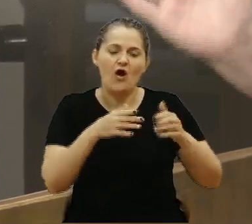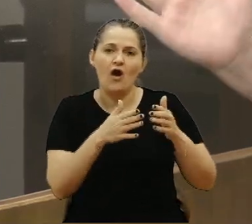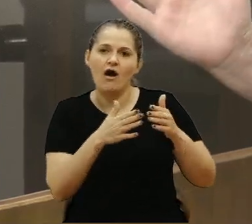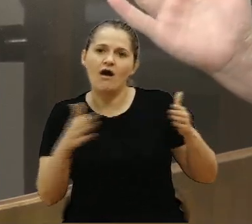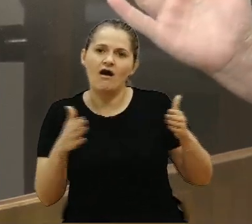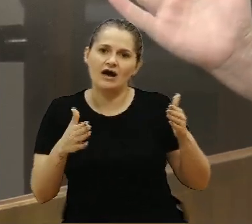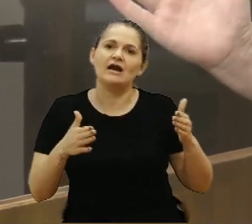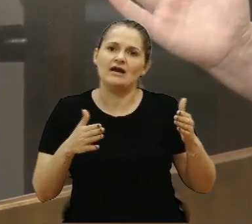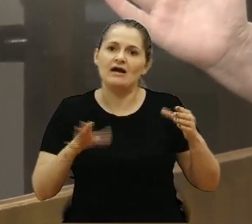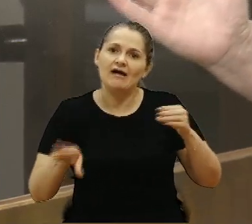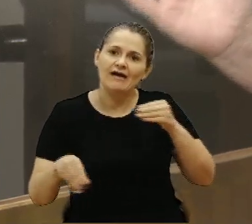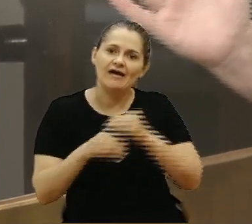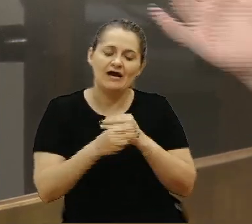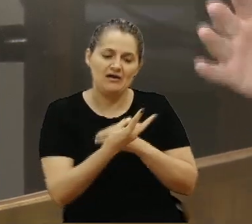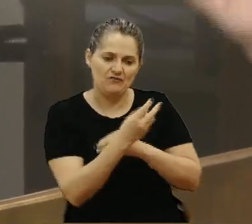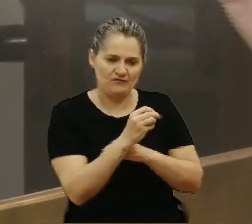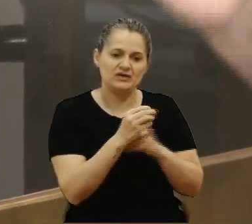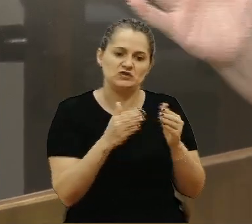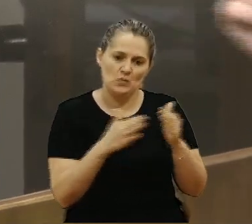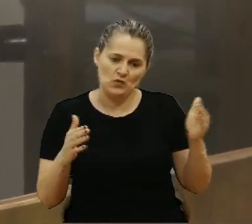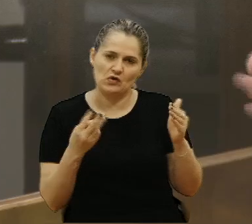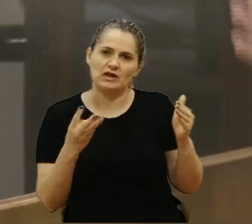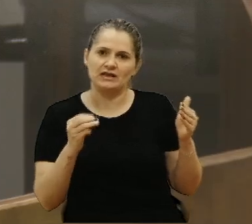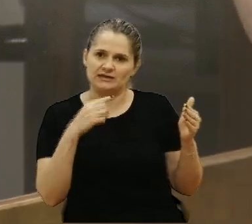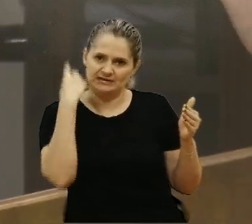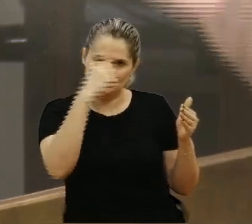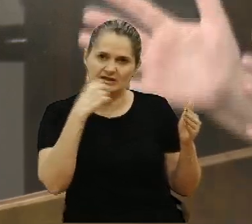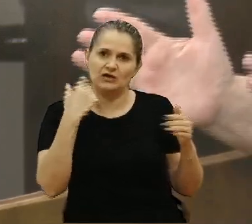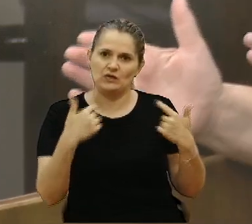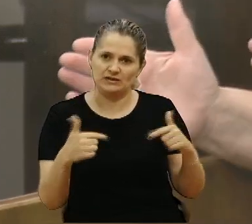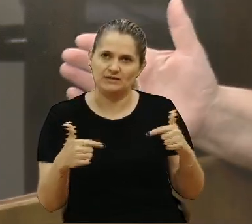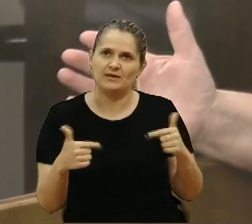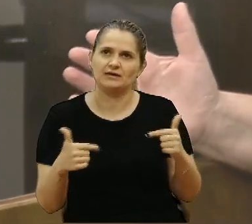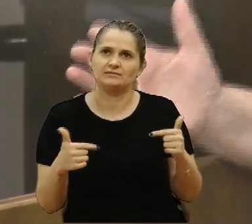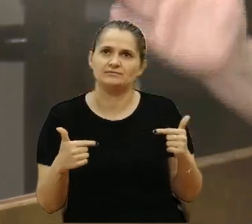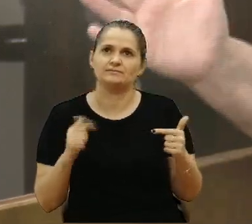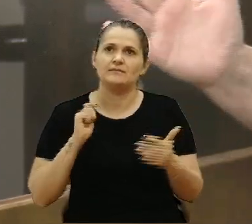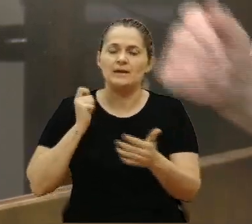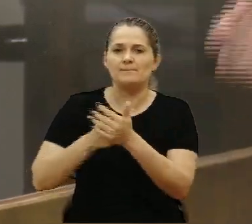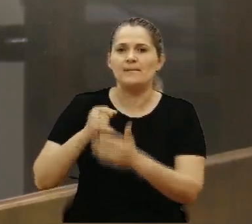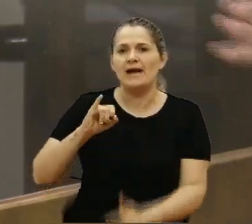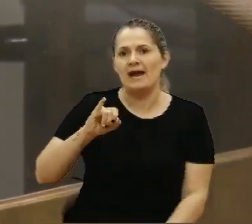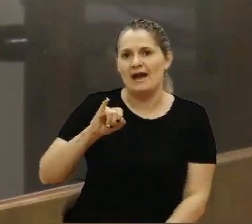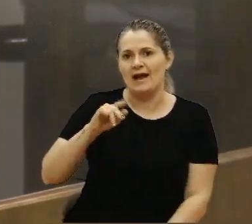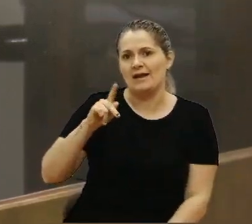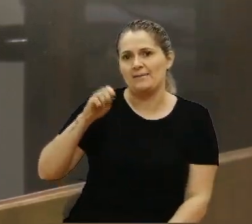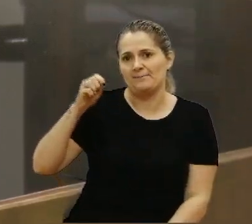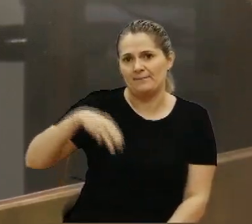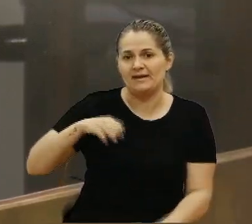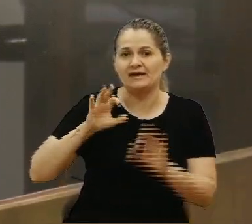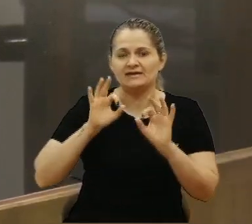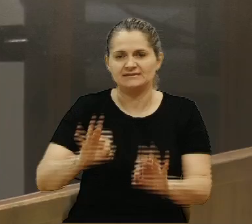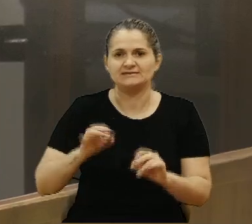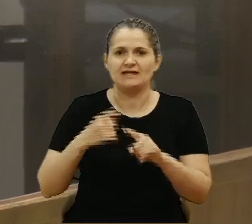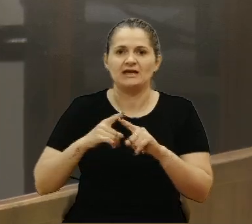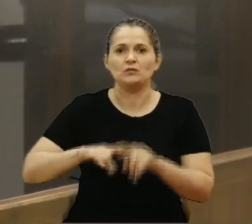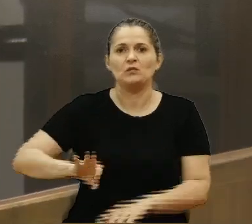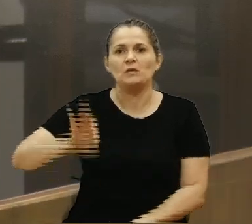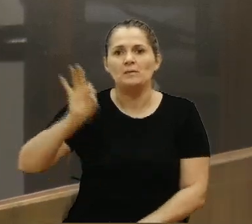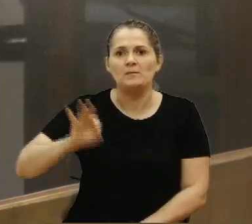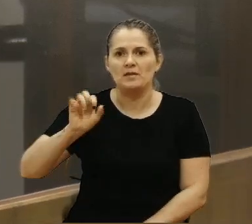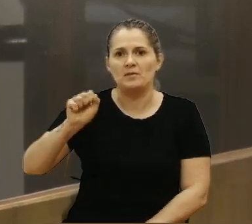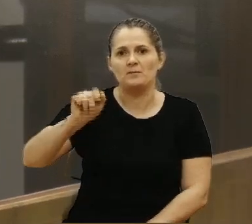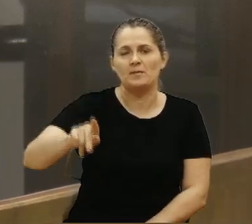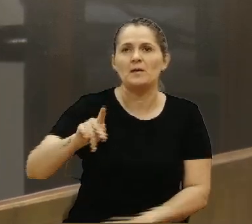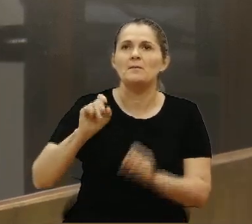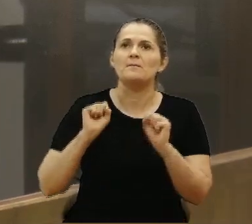20 para 30 horas, tá? Que a gente possa ampliar, pagar previdência, tudo, para poder levar na média da aposentadoria,